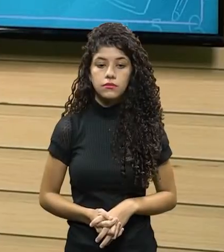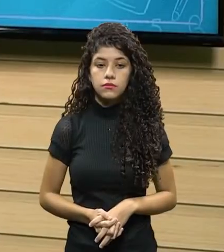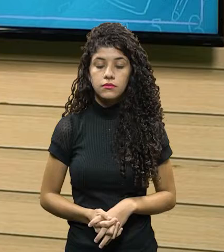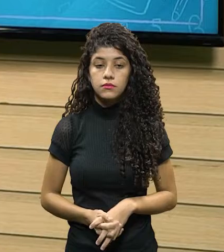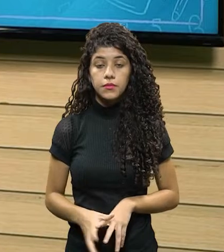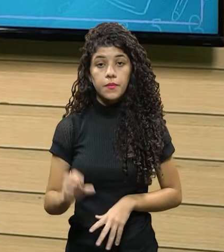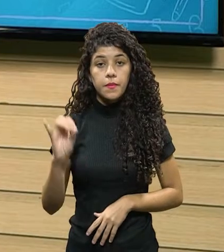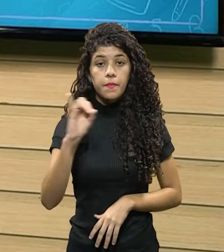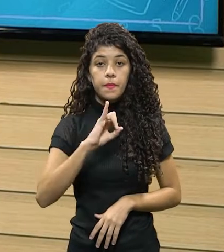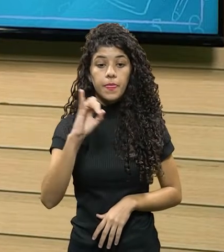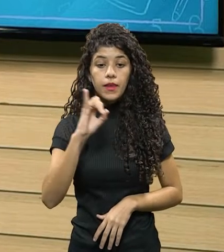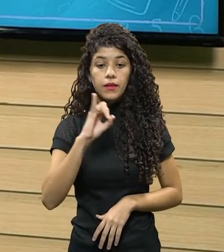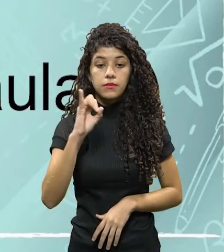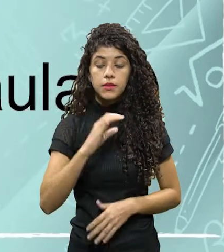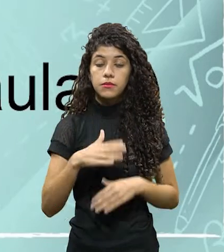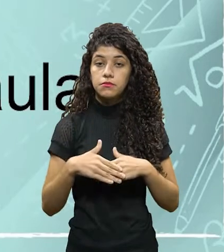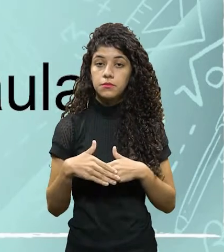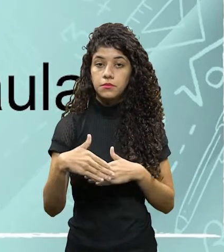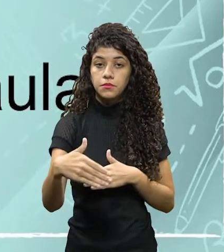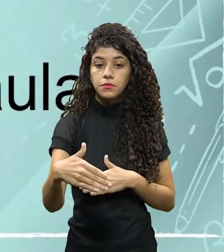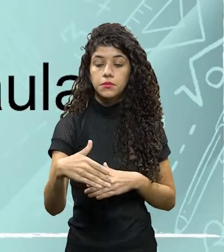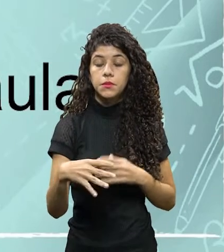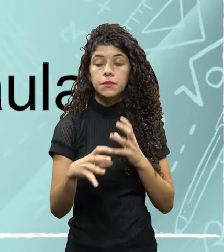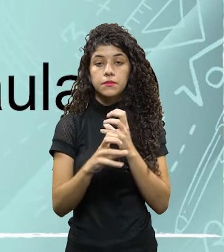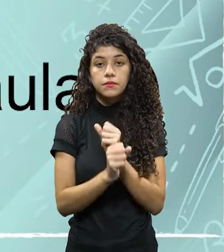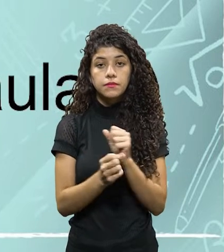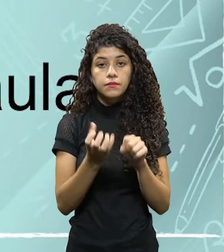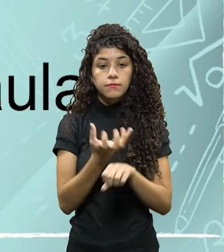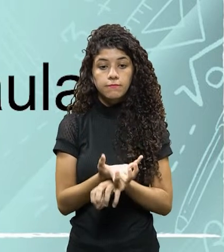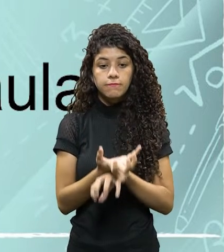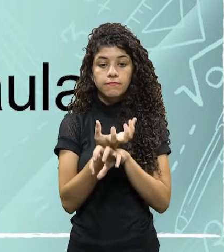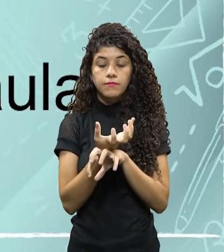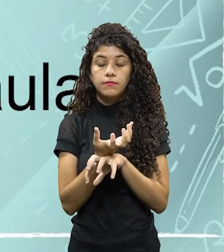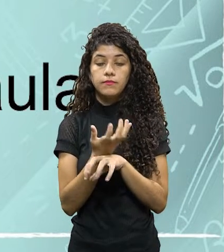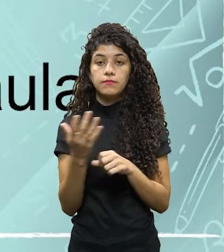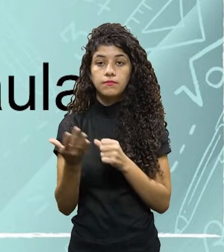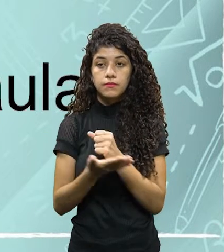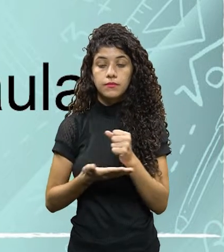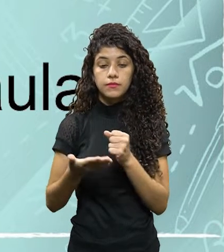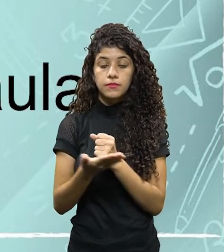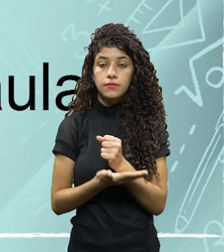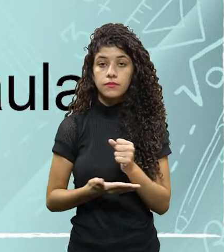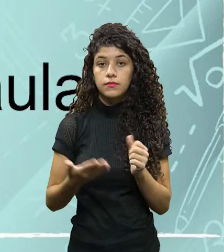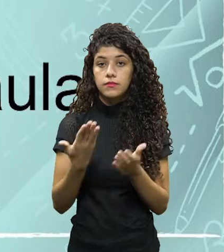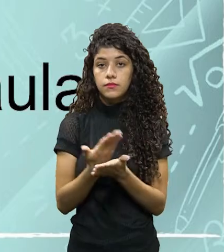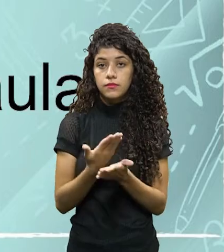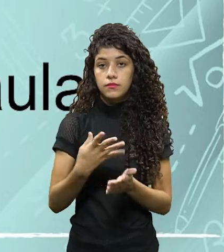Olá pessoal, vamos dar continuidade na nossa disciplina de contabilidade básica com a aula 4.